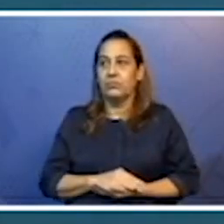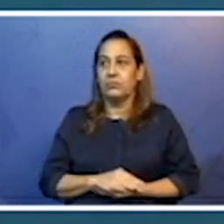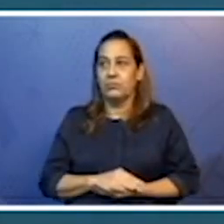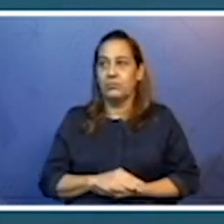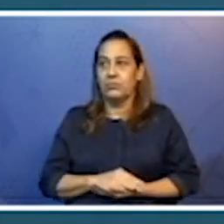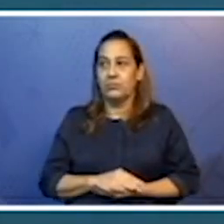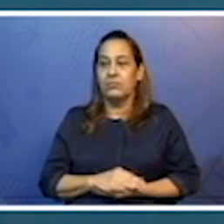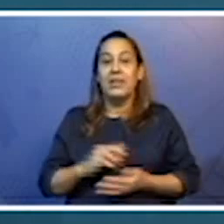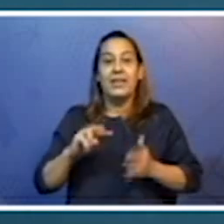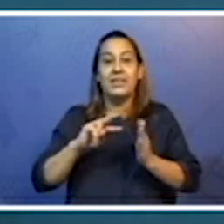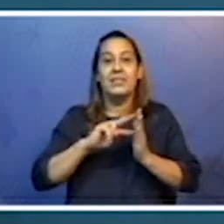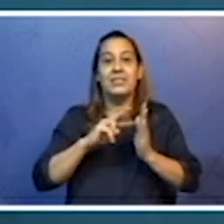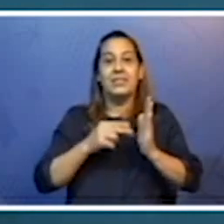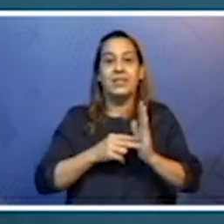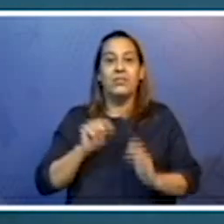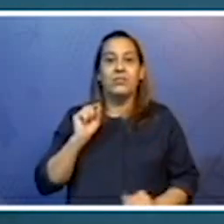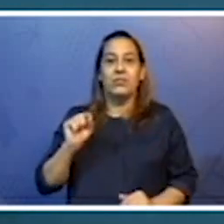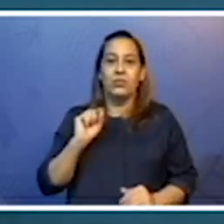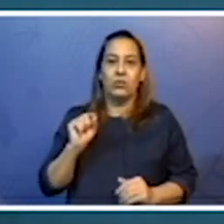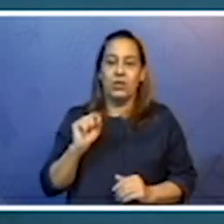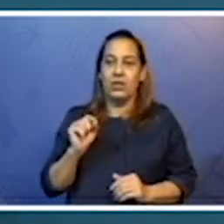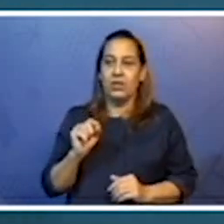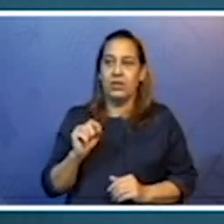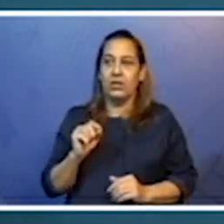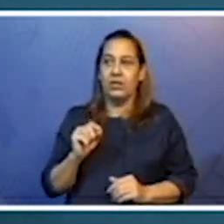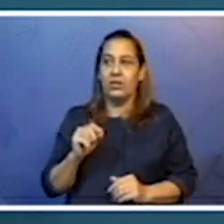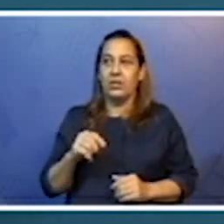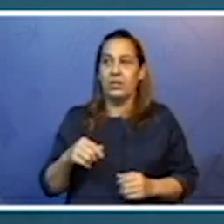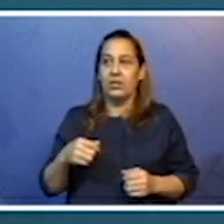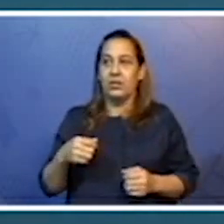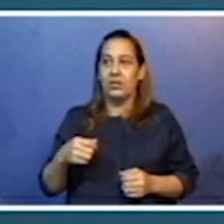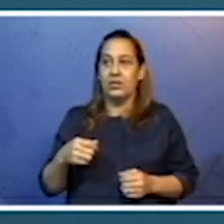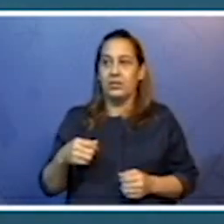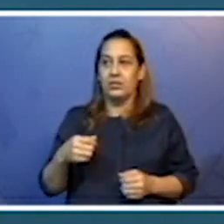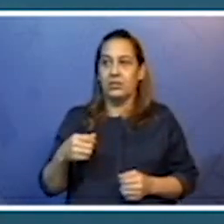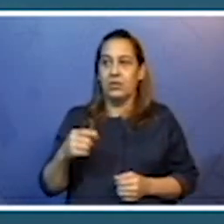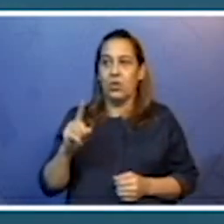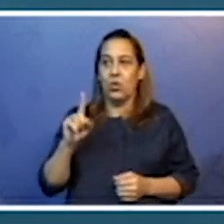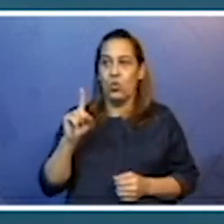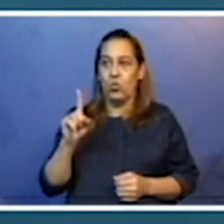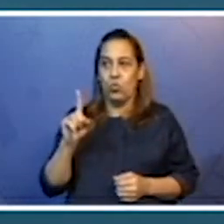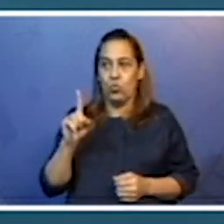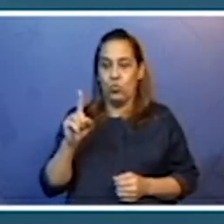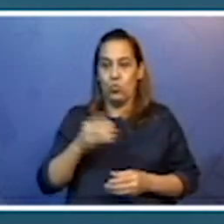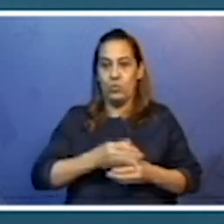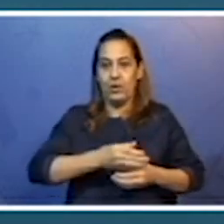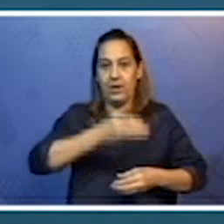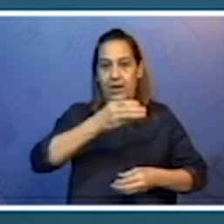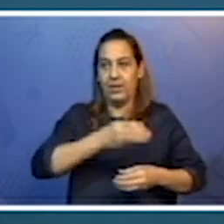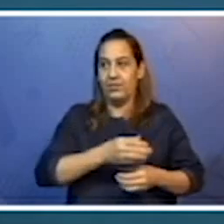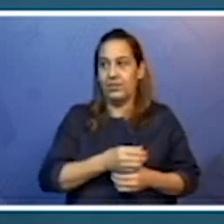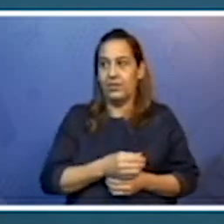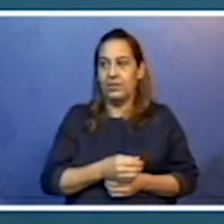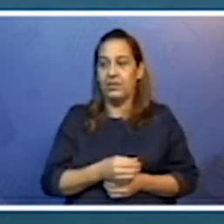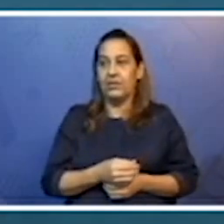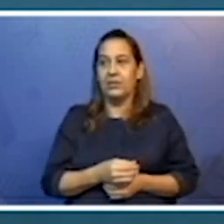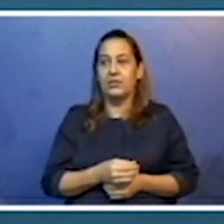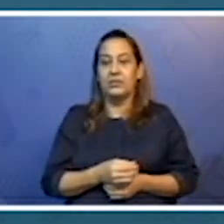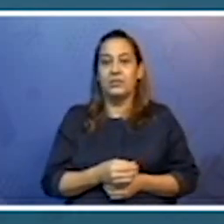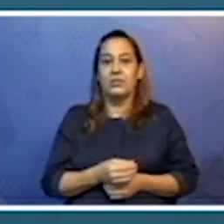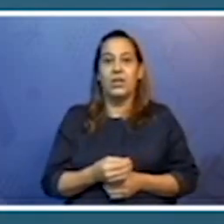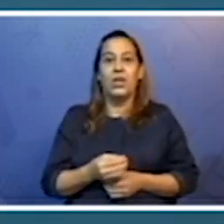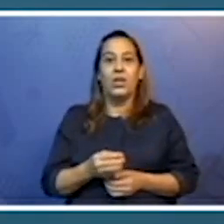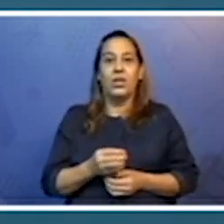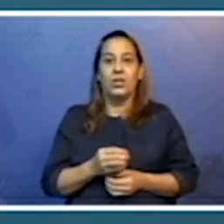Isso quer dizer o quê? Pensa aí. Ó, foi um recipiente, não foi? Agora eu vou esvaziar ele